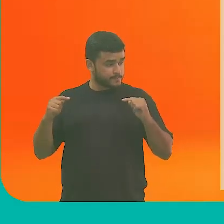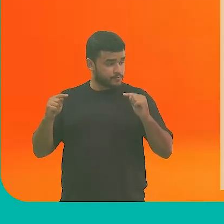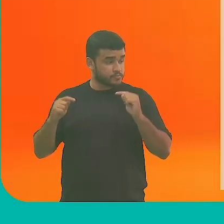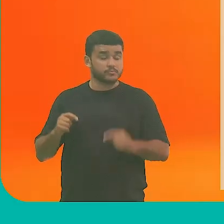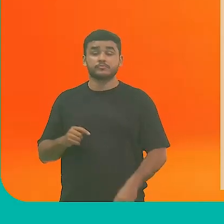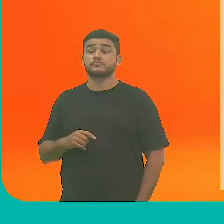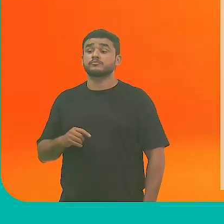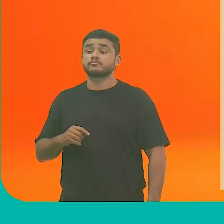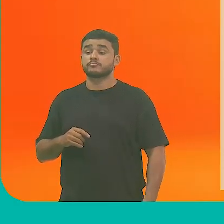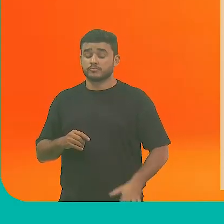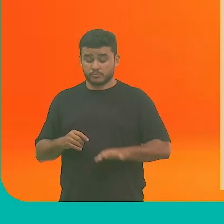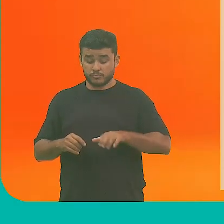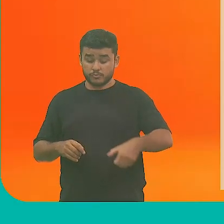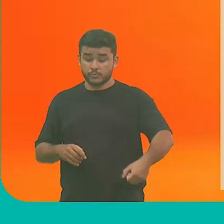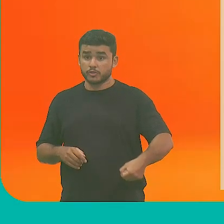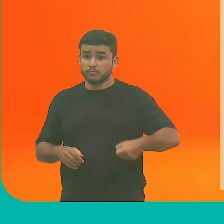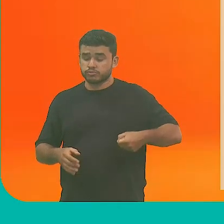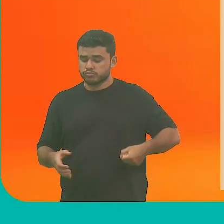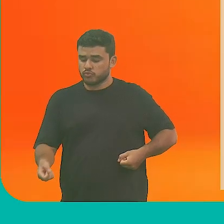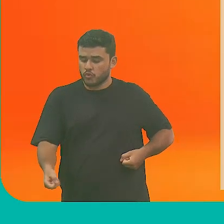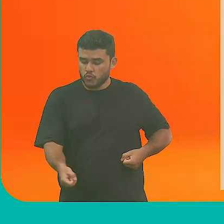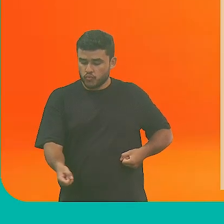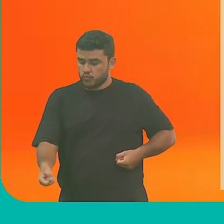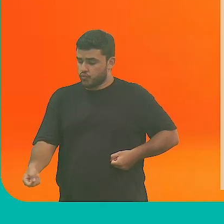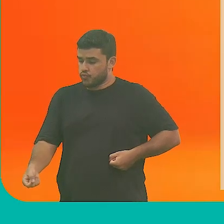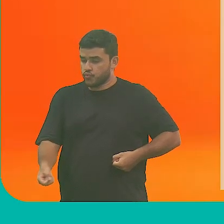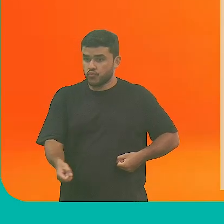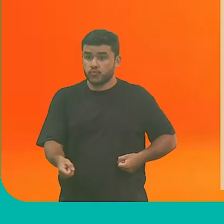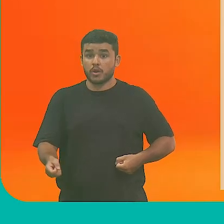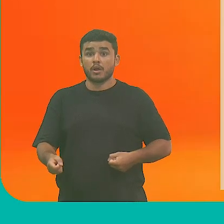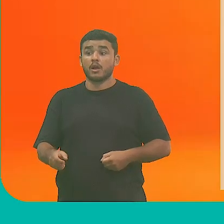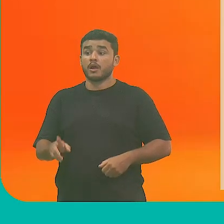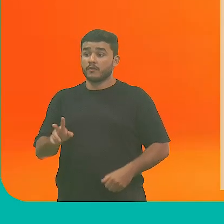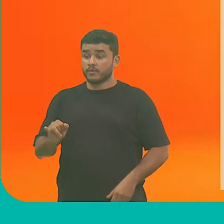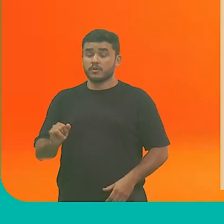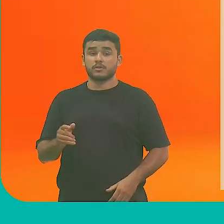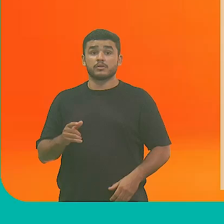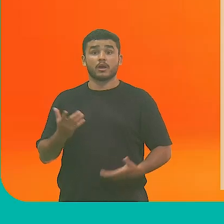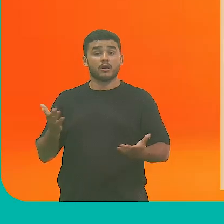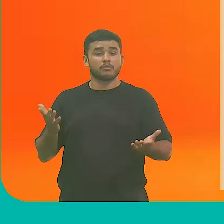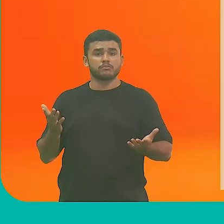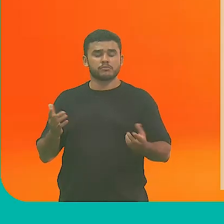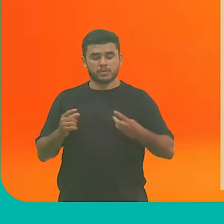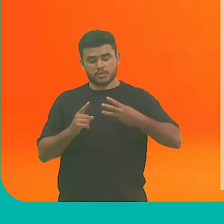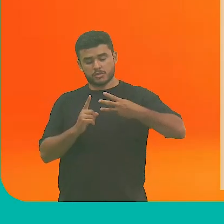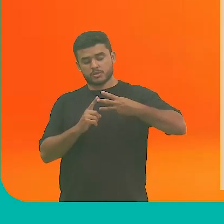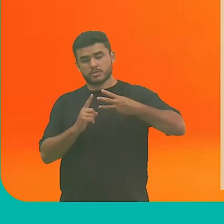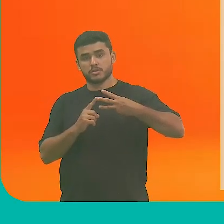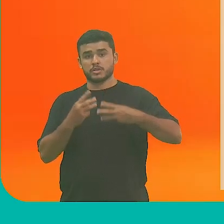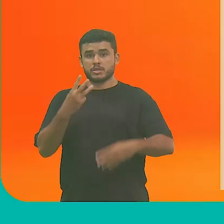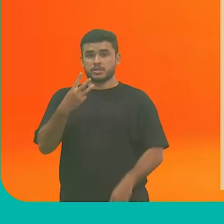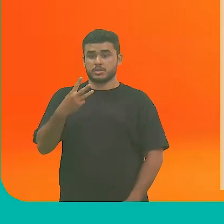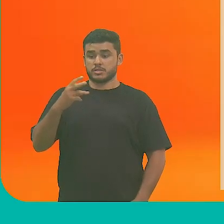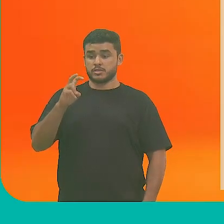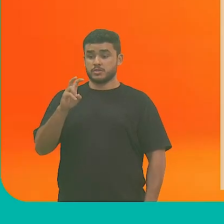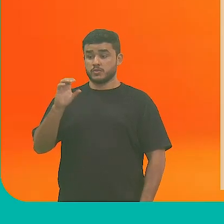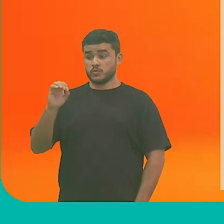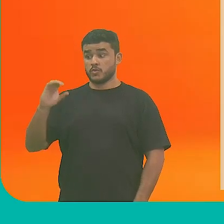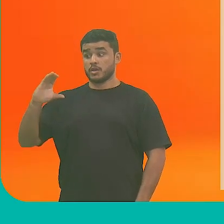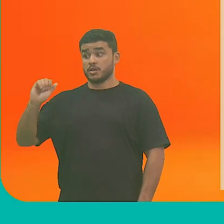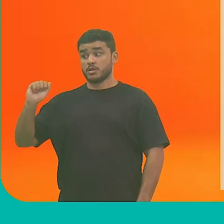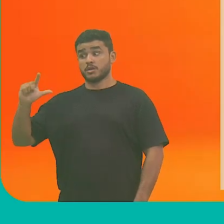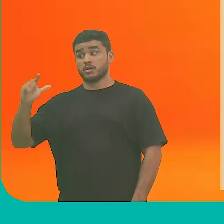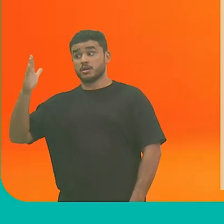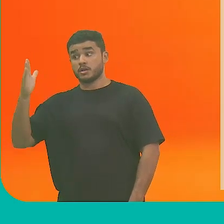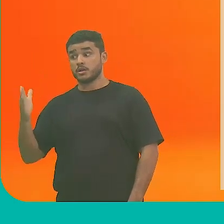calorias ela gasta com um aspirador? Né? 350 em uma hora. Então, em meia hora é